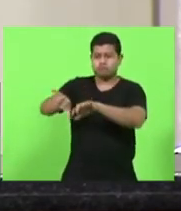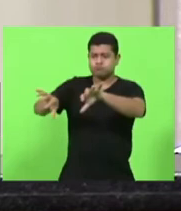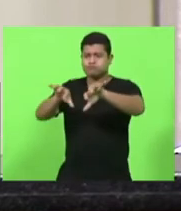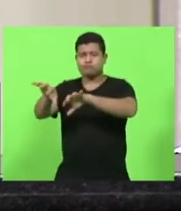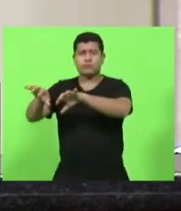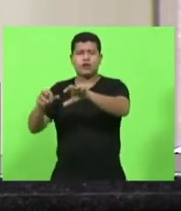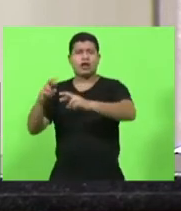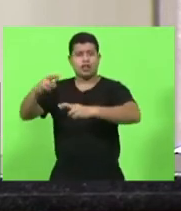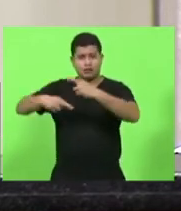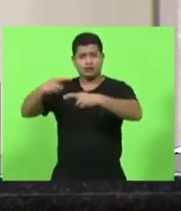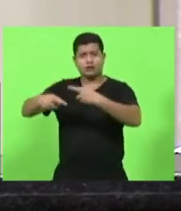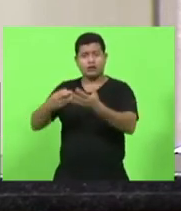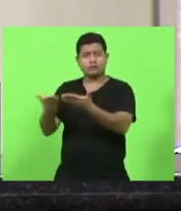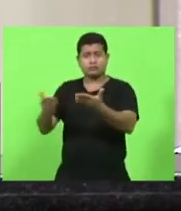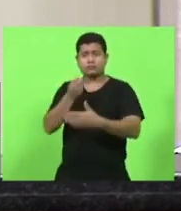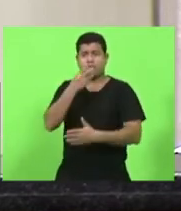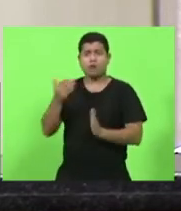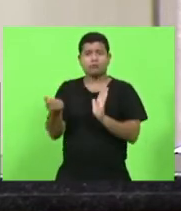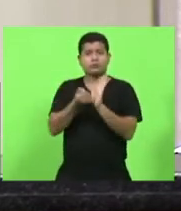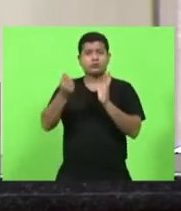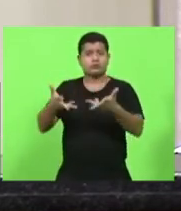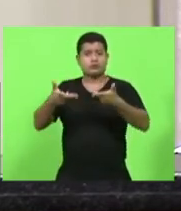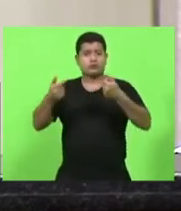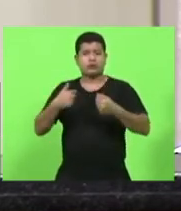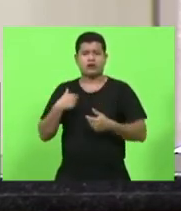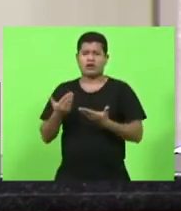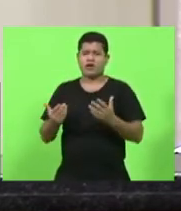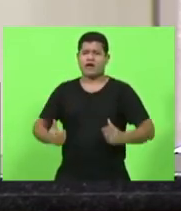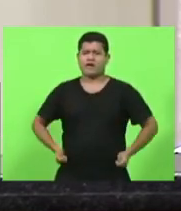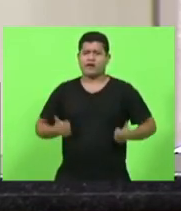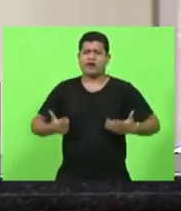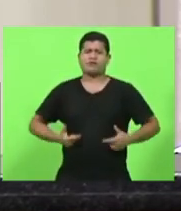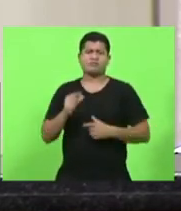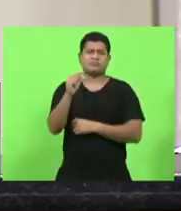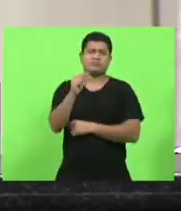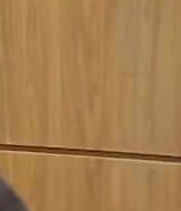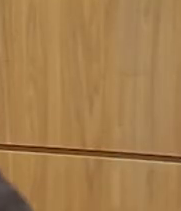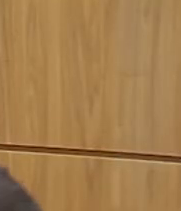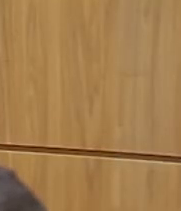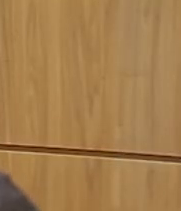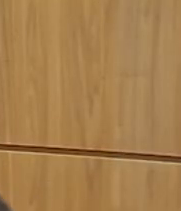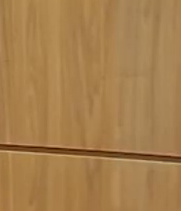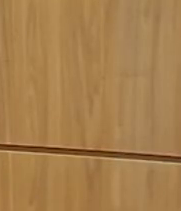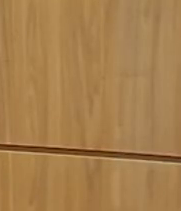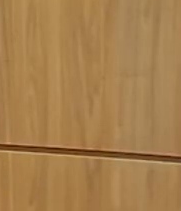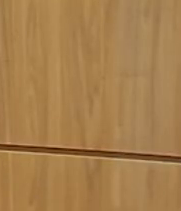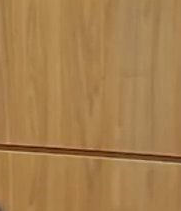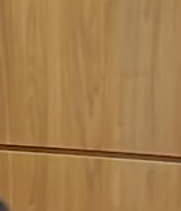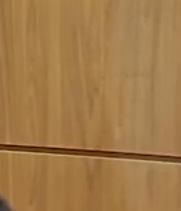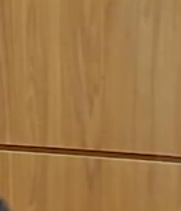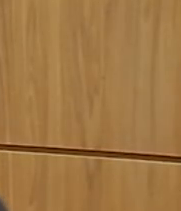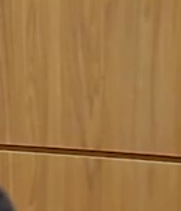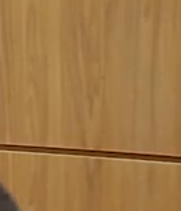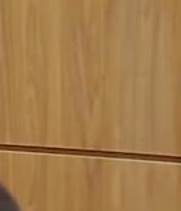ter um selo de qualidade. Custo baixíssimo para o Estado, quase insignificante. Agora, essas matérias